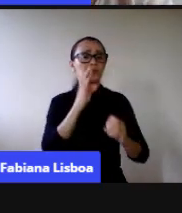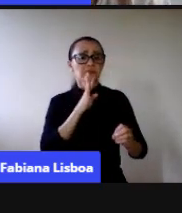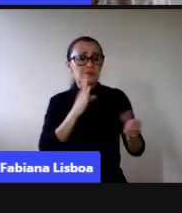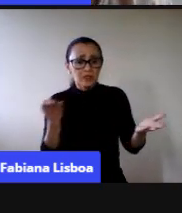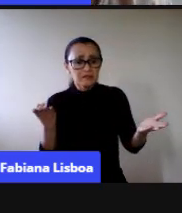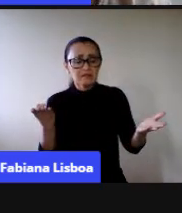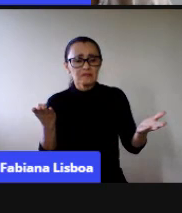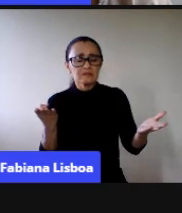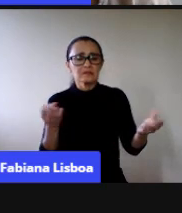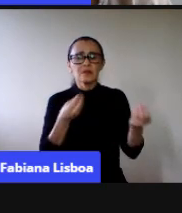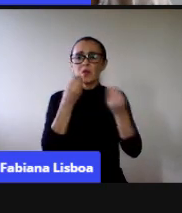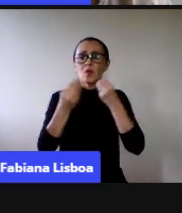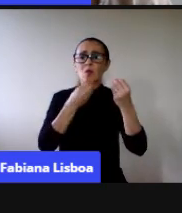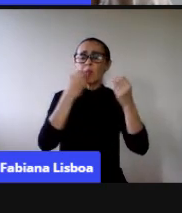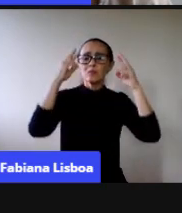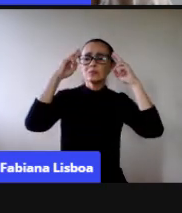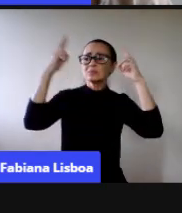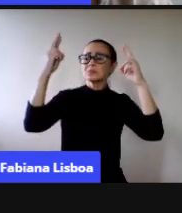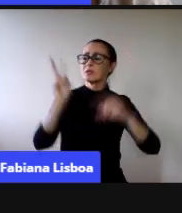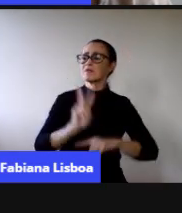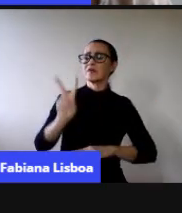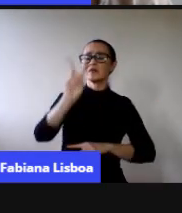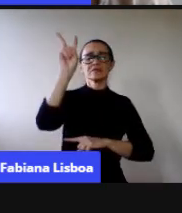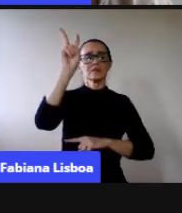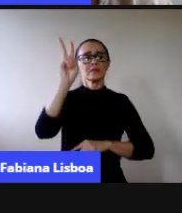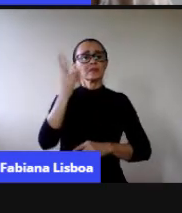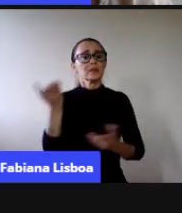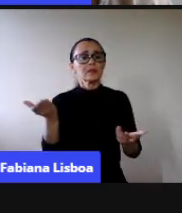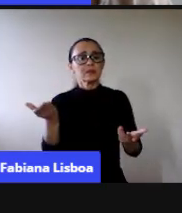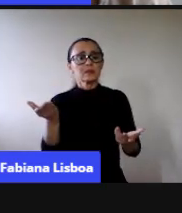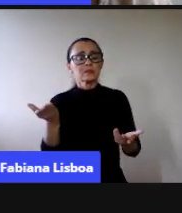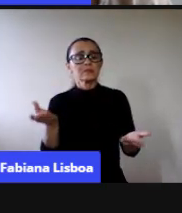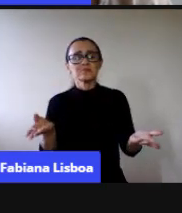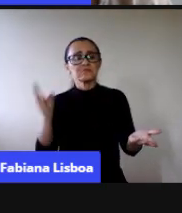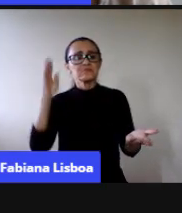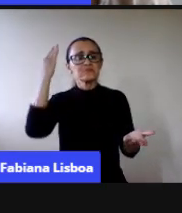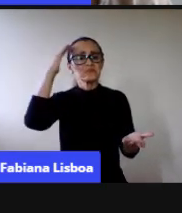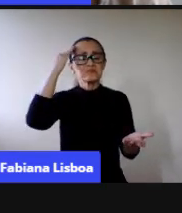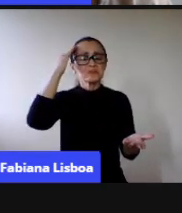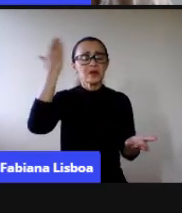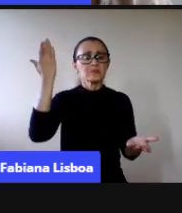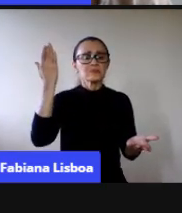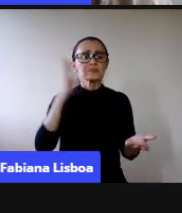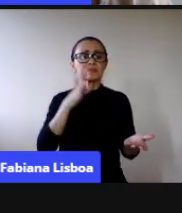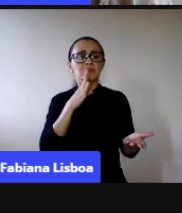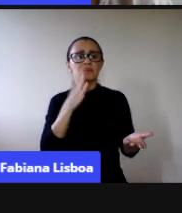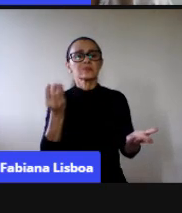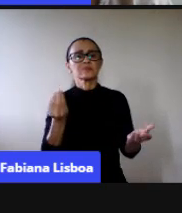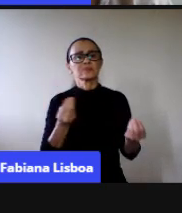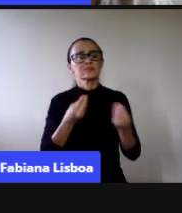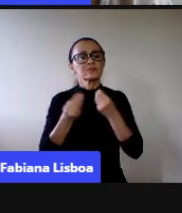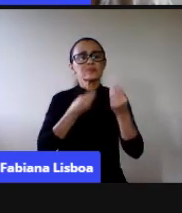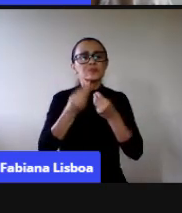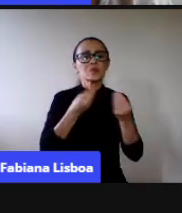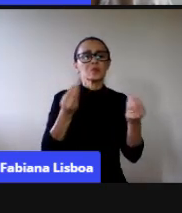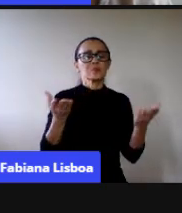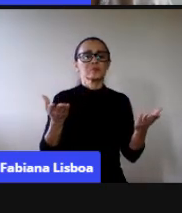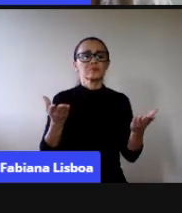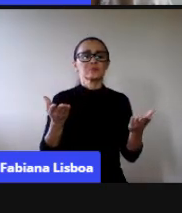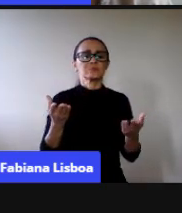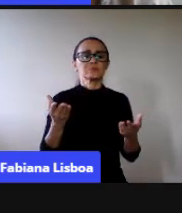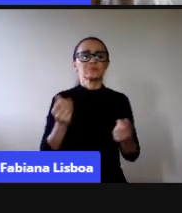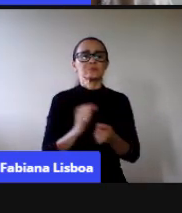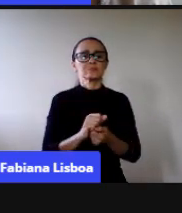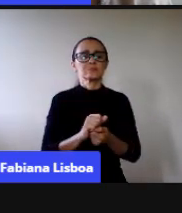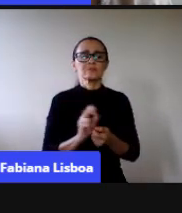pode respeitar e valorizar o que não se conhece, ou pior ainda, não se pode respeitar e valorizar o que se